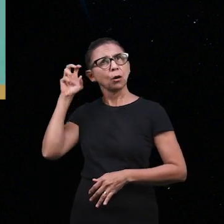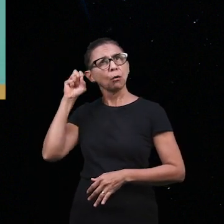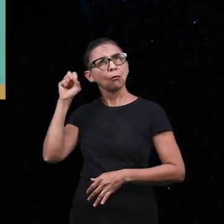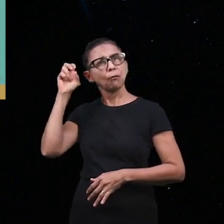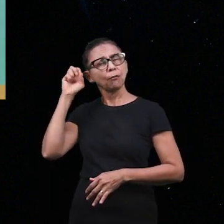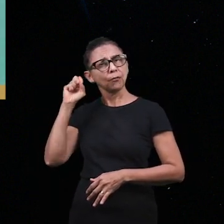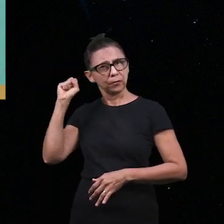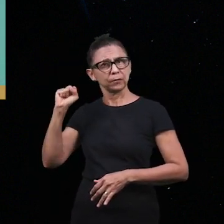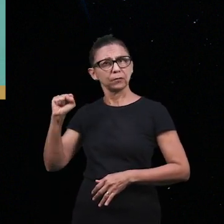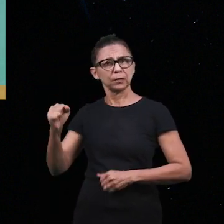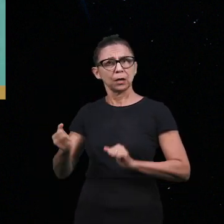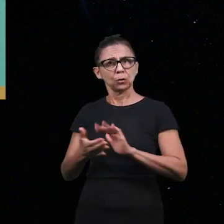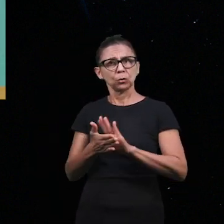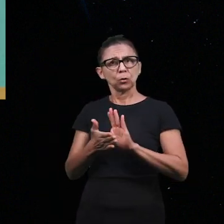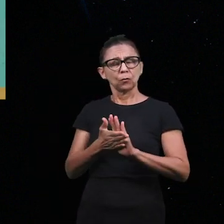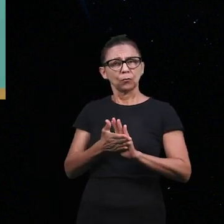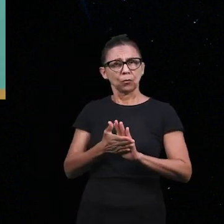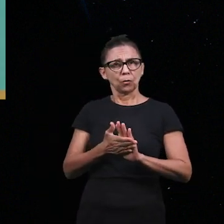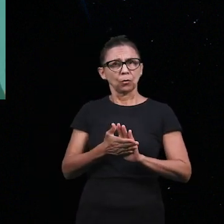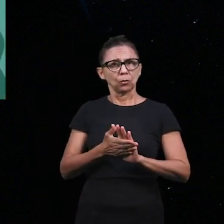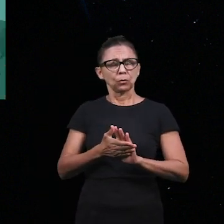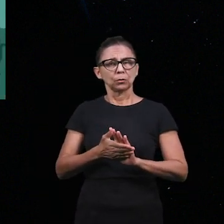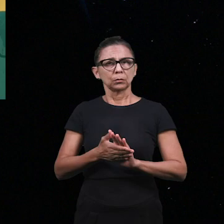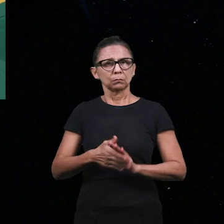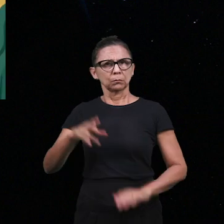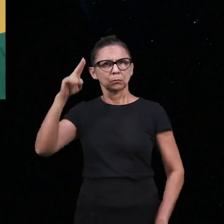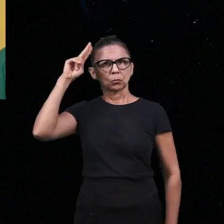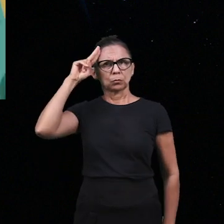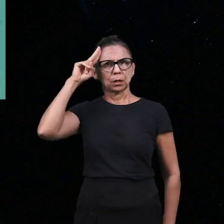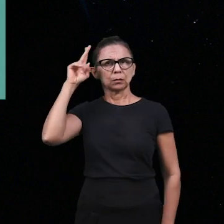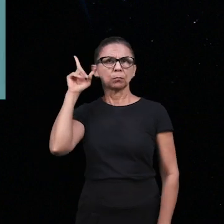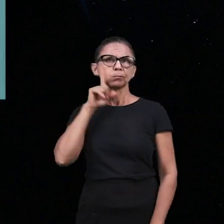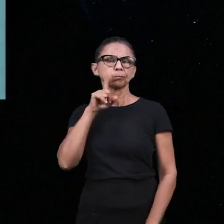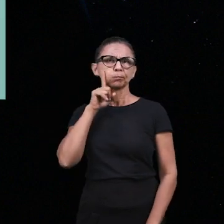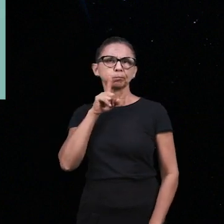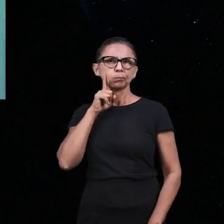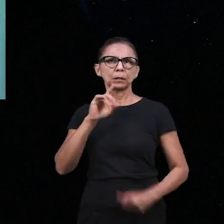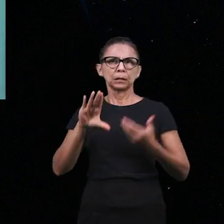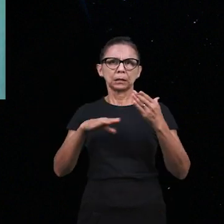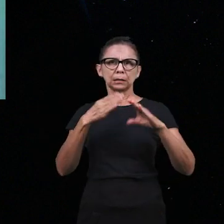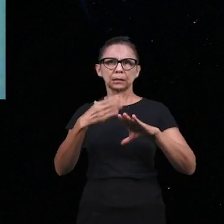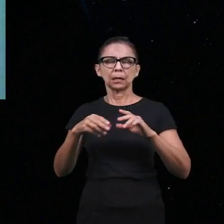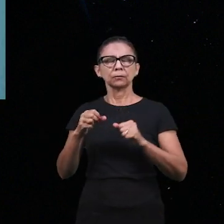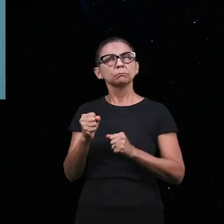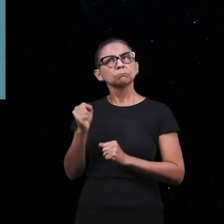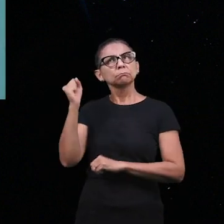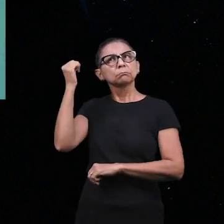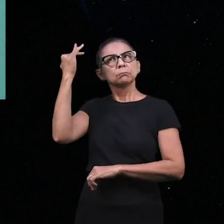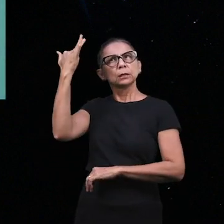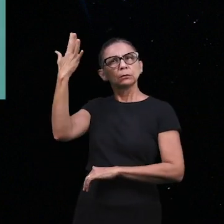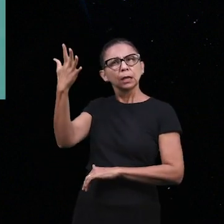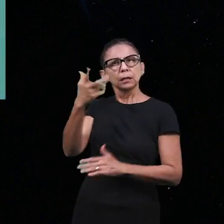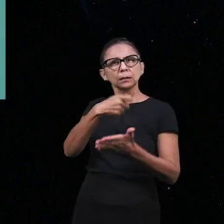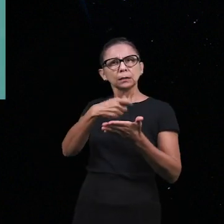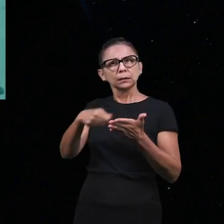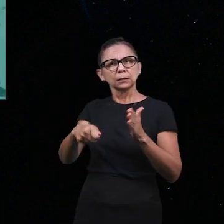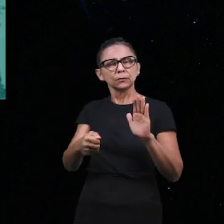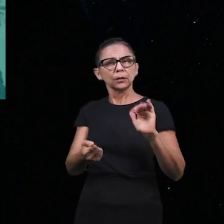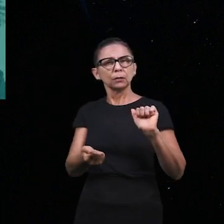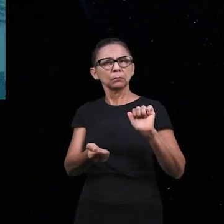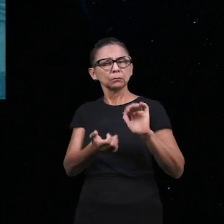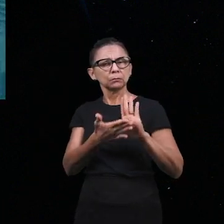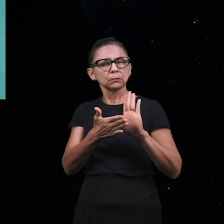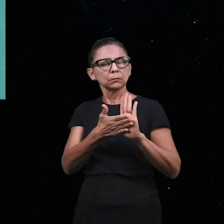pelos soldados americanos. E durante uma madrugada, pôs-se a escrever uma nova letra para a canção.